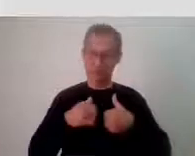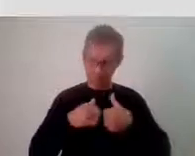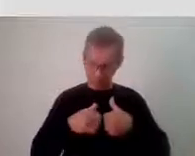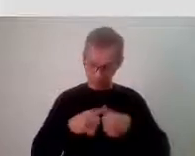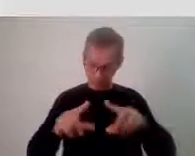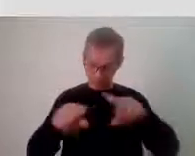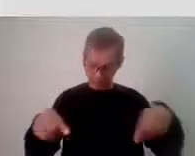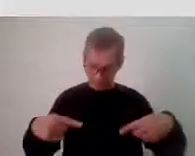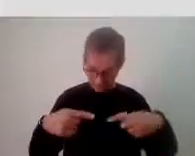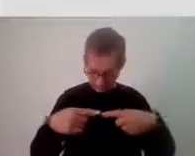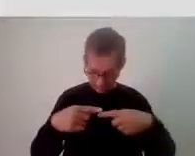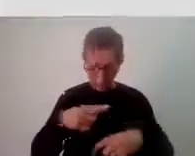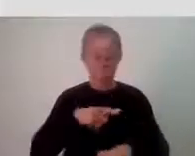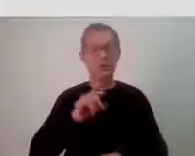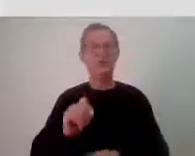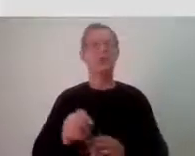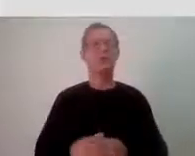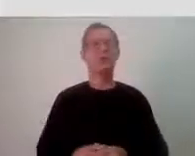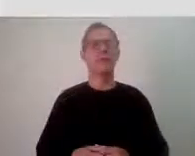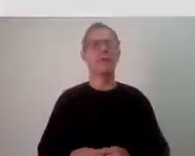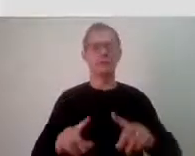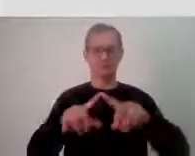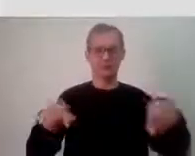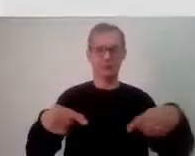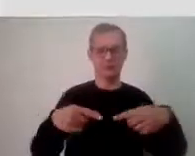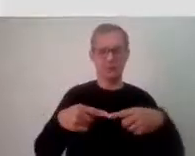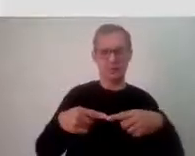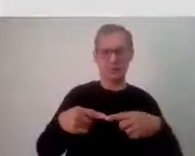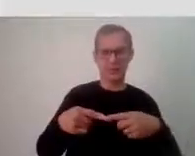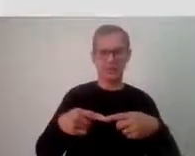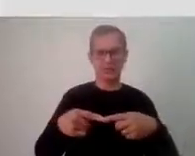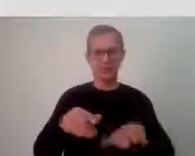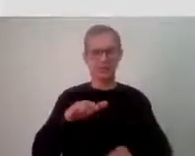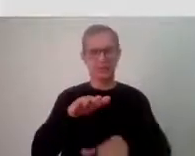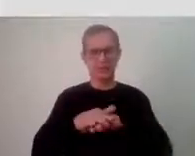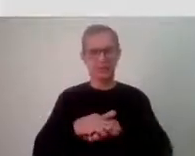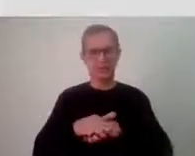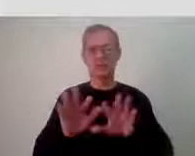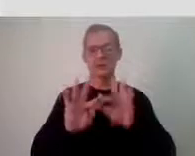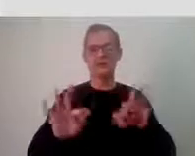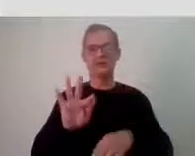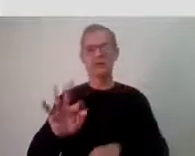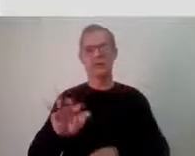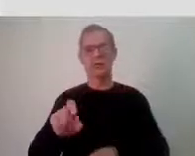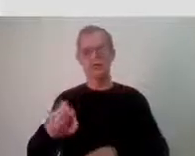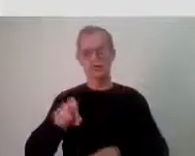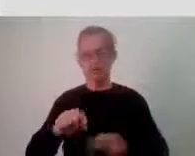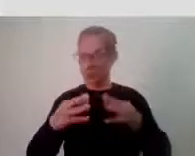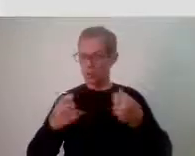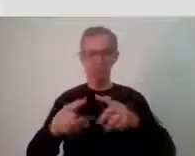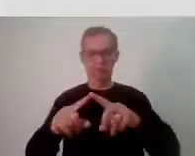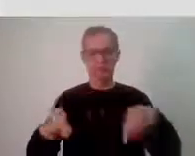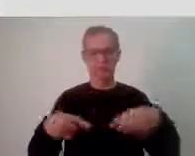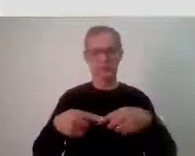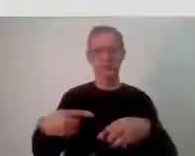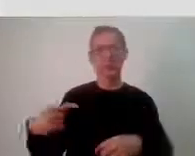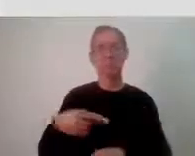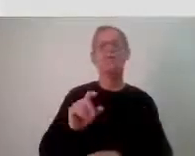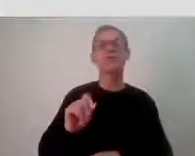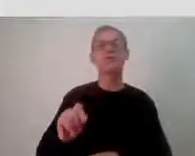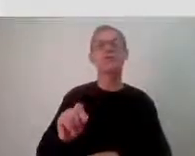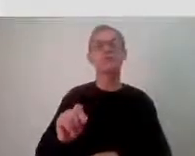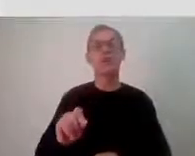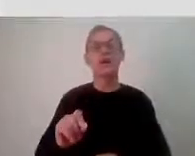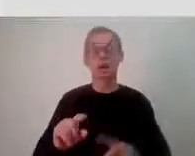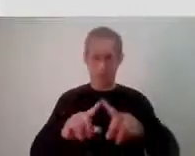região ela vai ser dada por quem? Pela área abaixo da função f de x, que é toda essa região, menos quem?